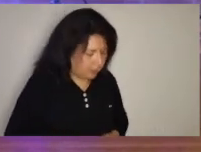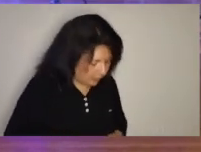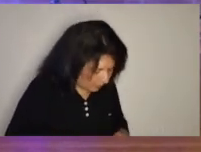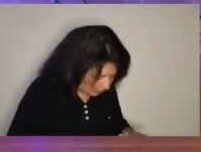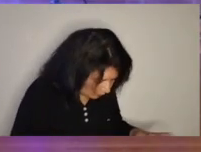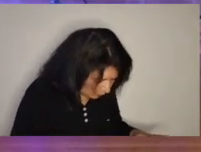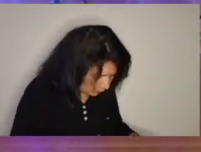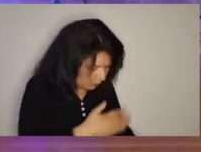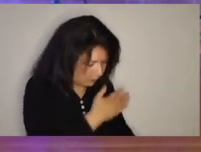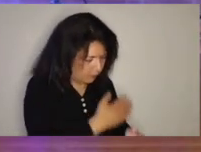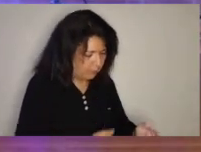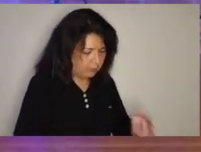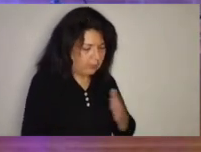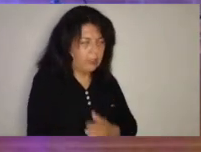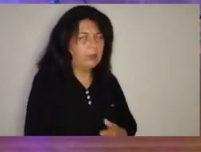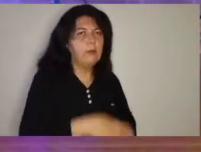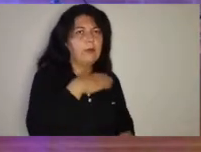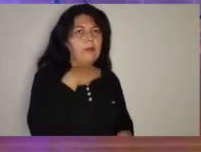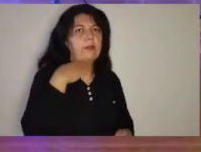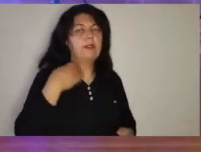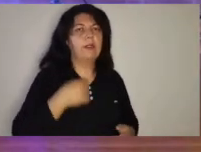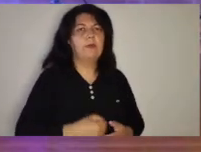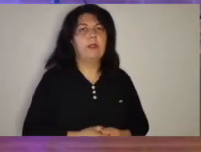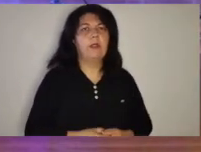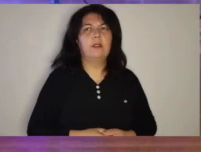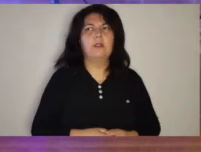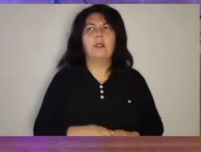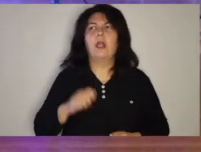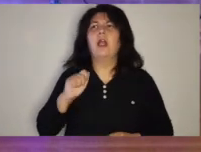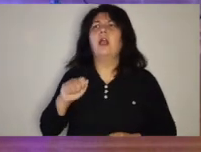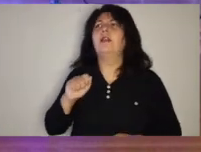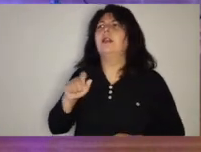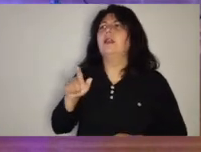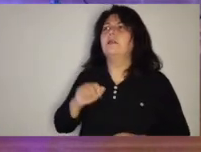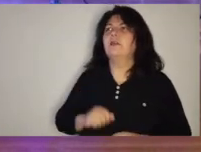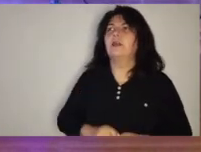irmãos. Quem fez isso? O nosso Deus.